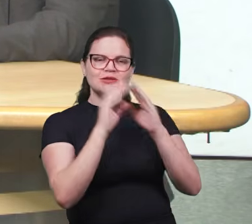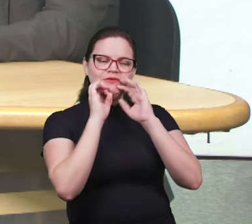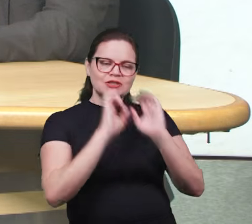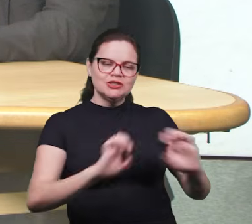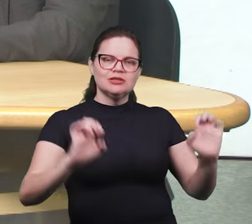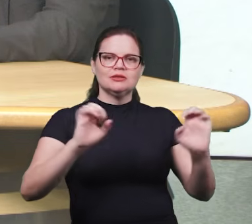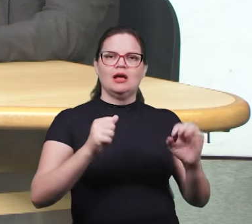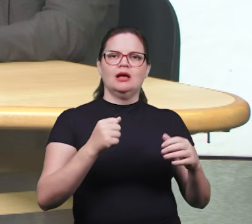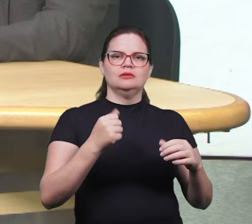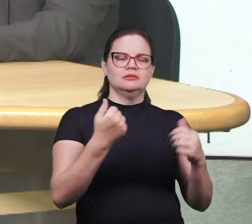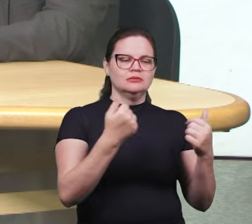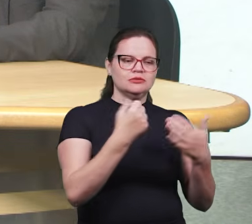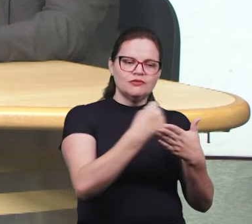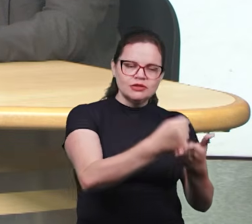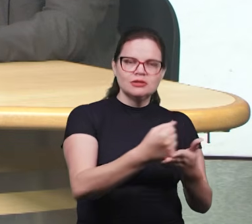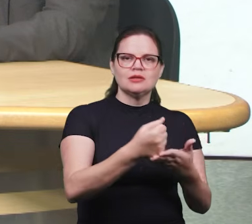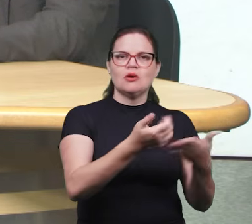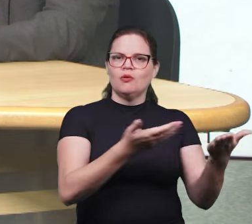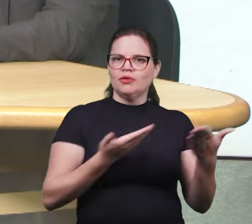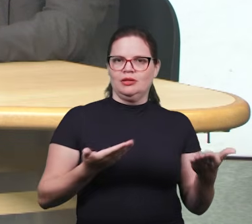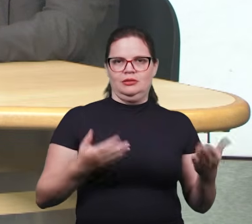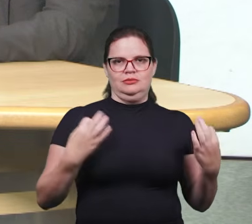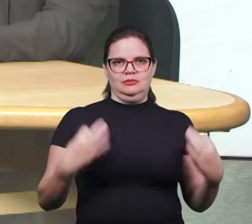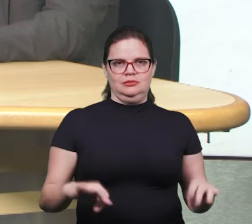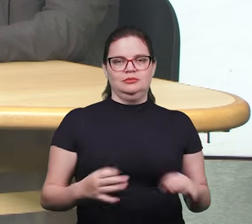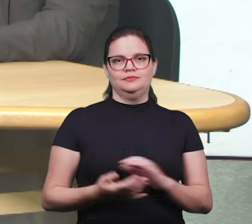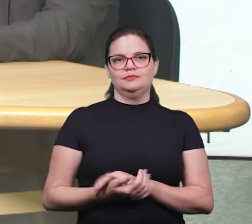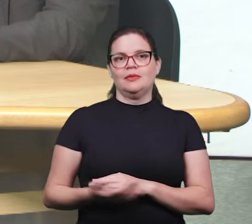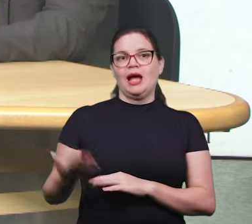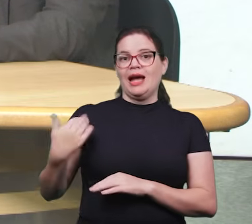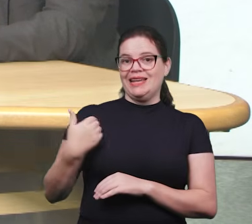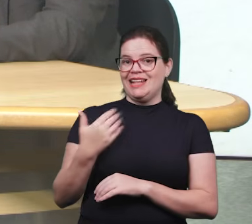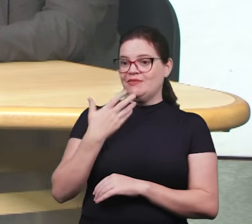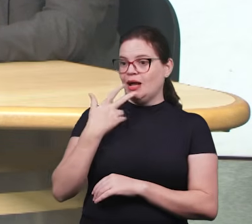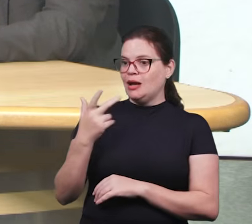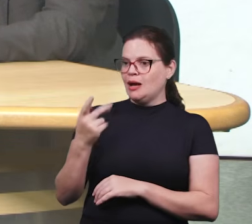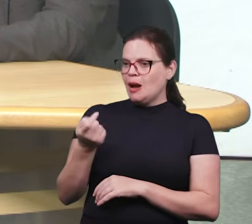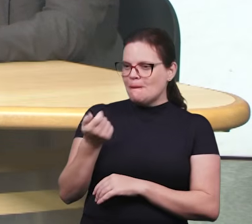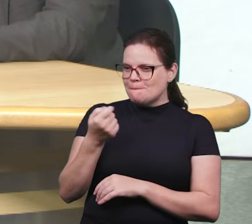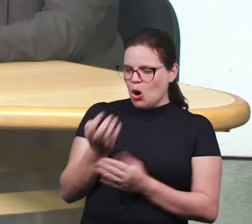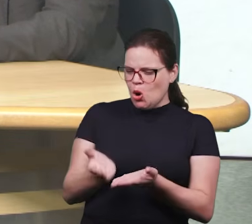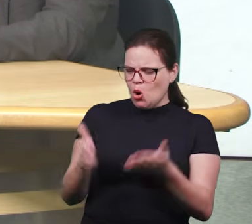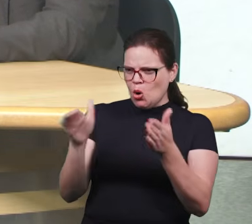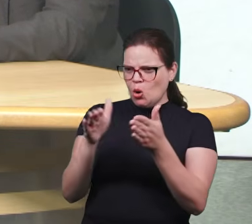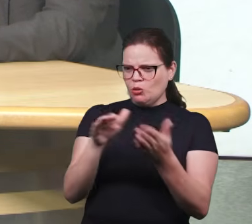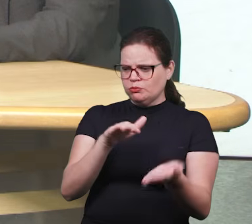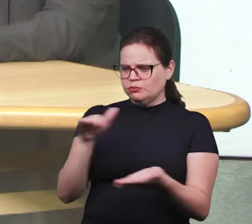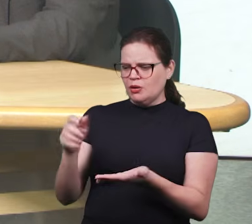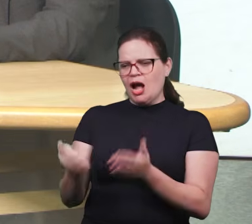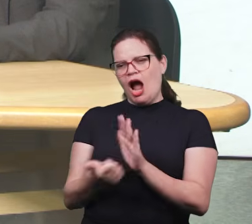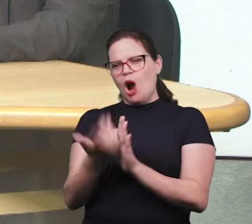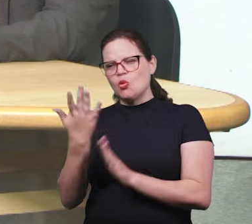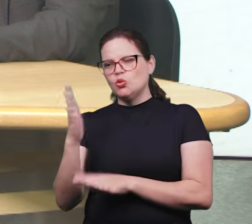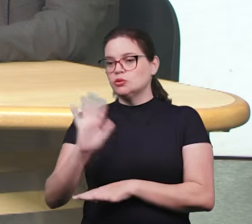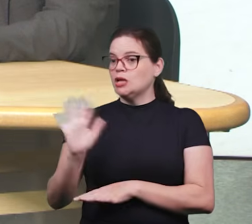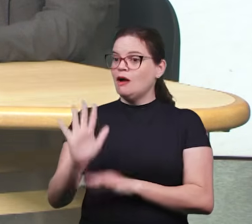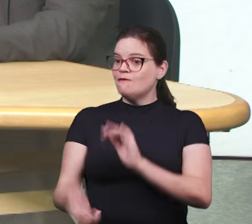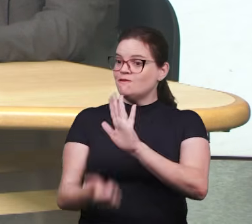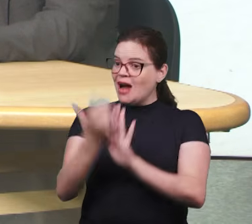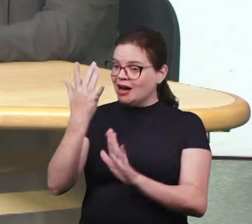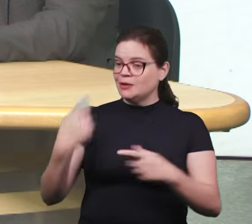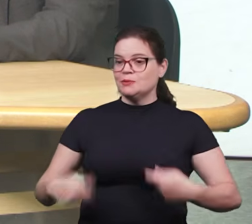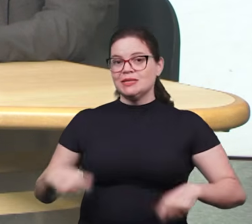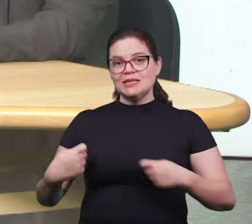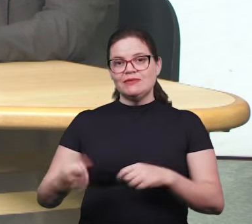de evangelização, trabalho de convite. E agora, não poucos. Olha que interessante. Que era um trabalho intenso.